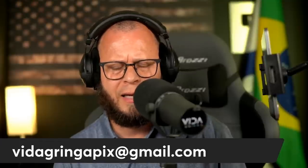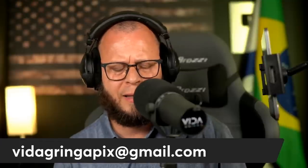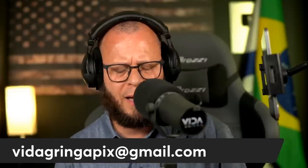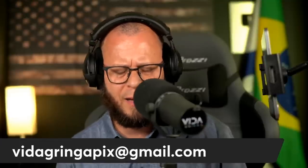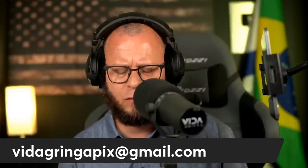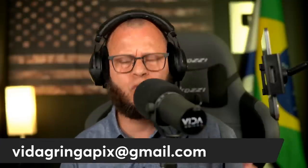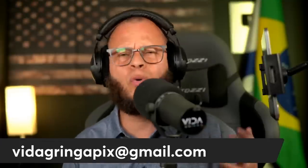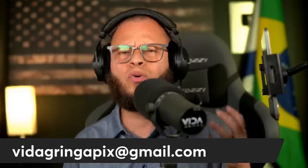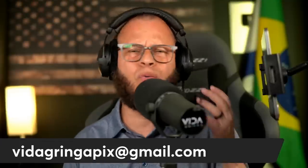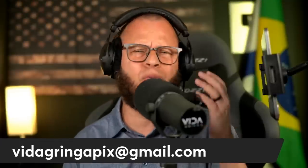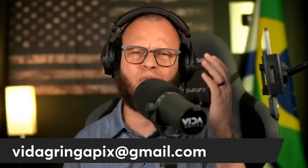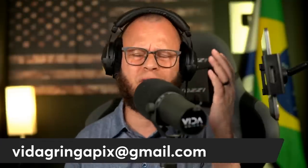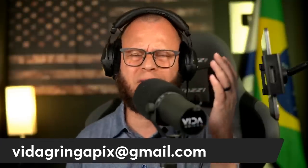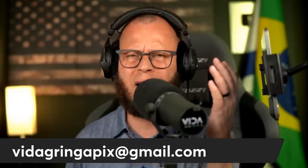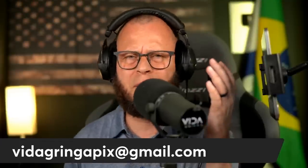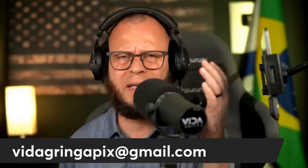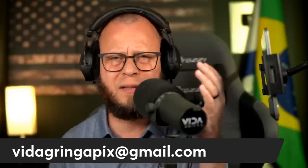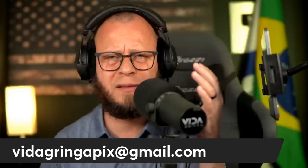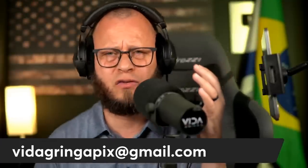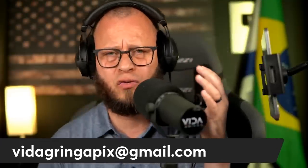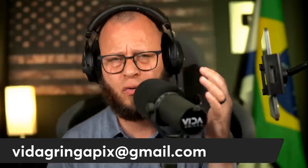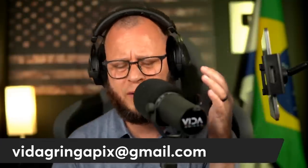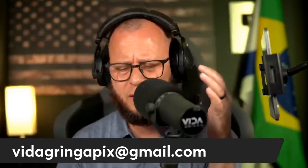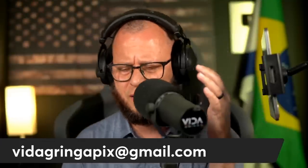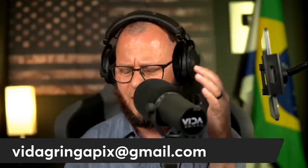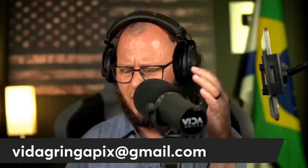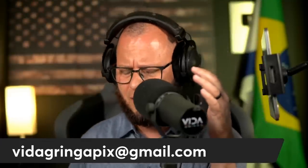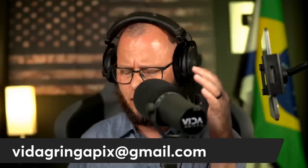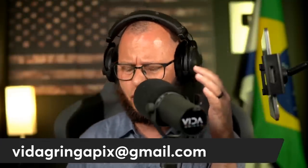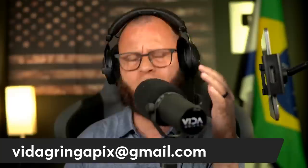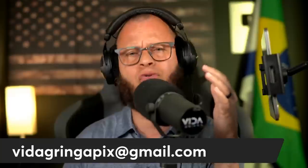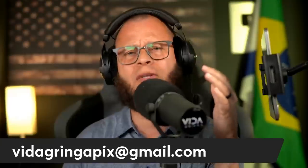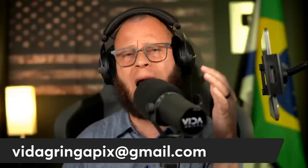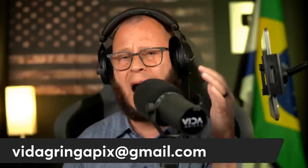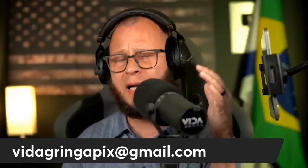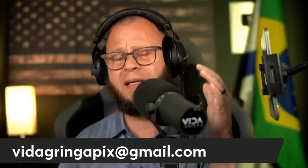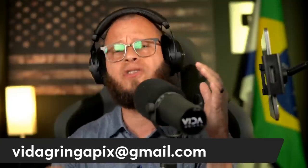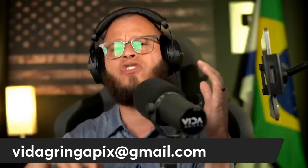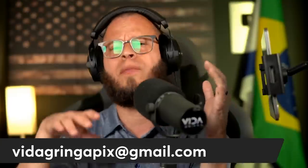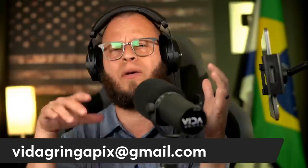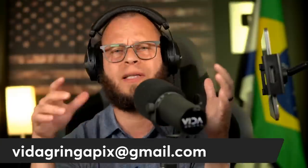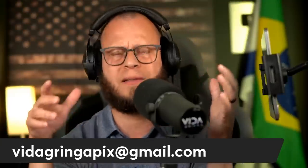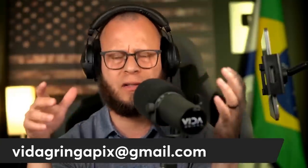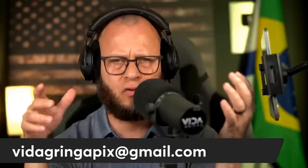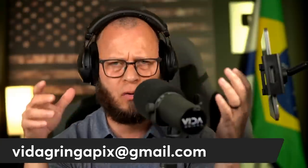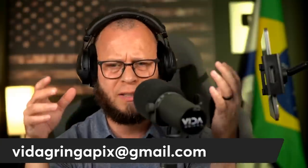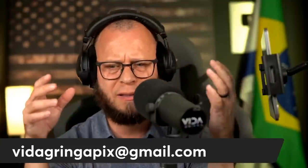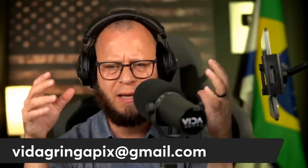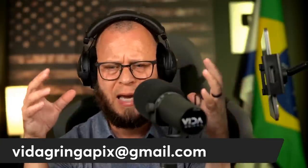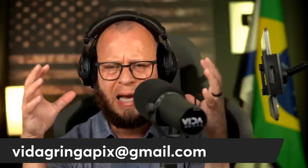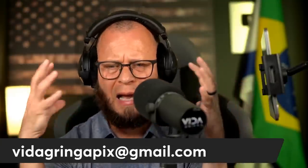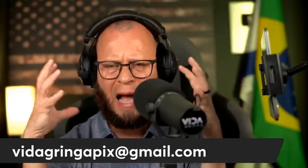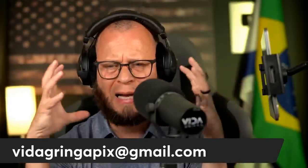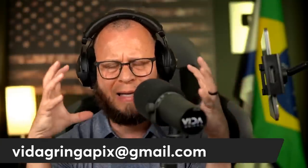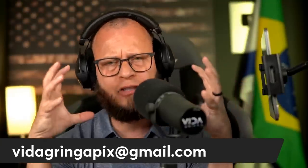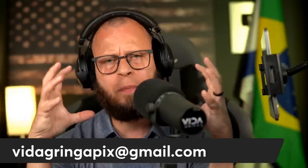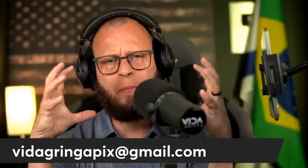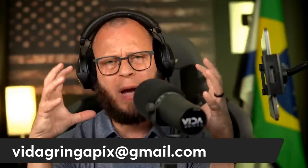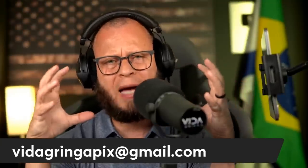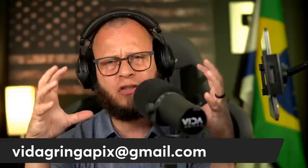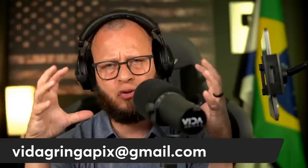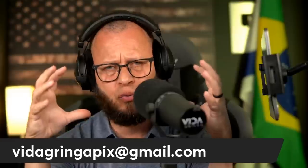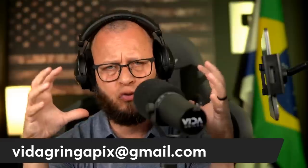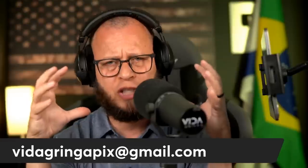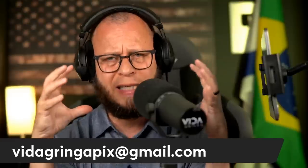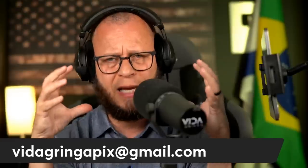cara todo mundo sabe que essas ONGs elas funcionam A grande maioria dessas ONGs a grande